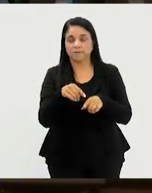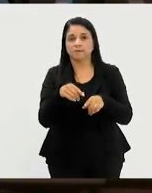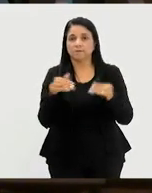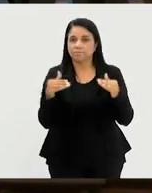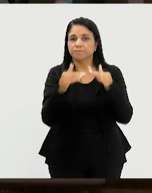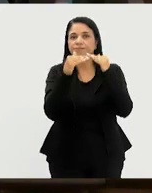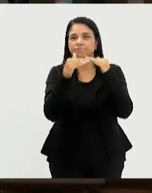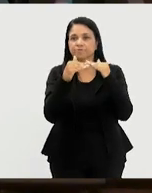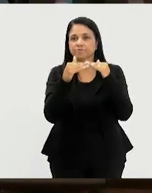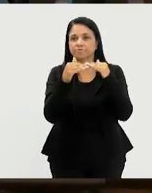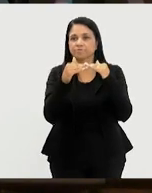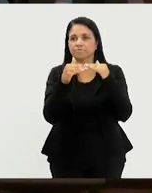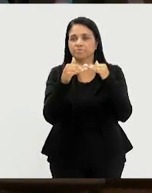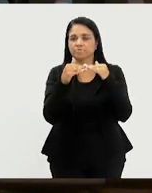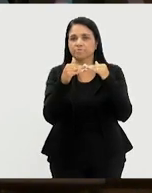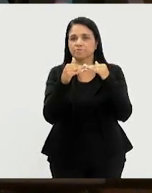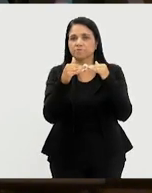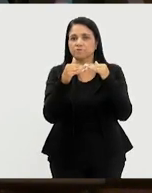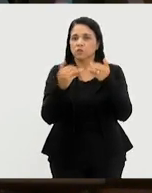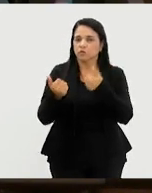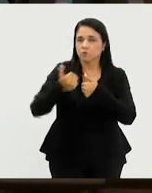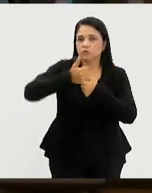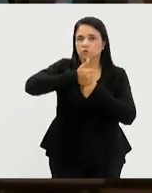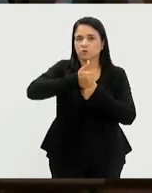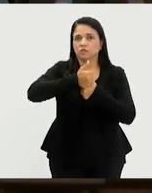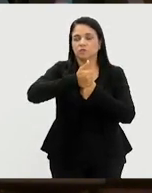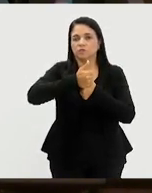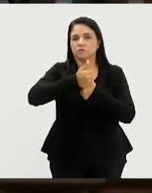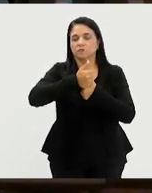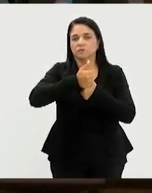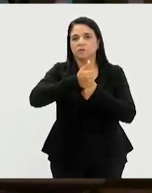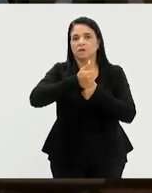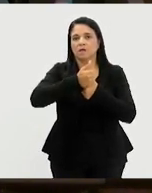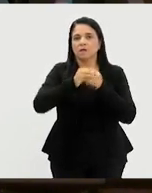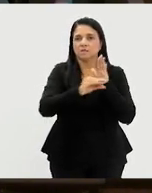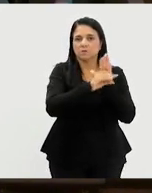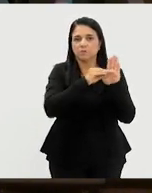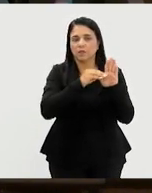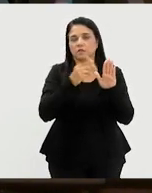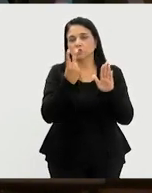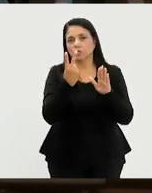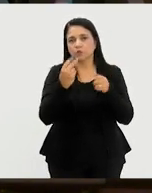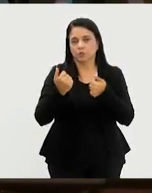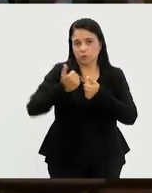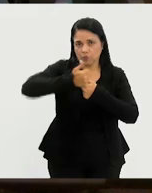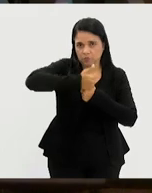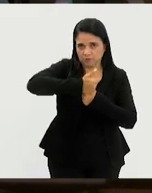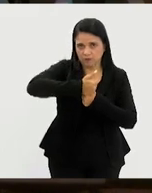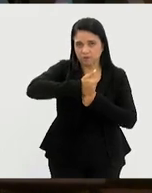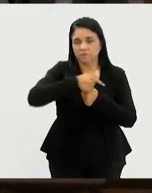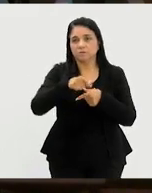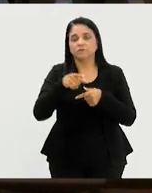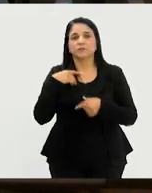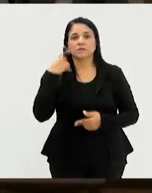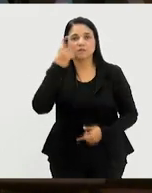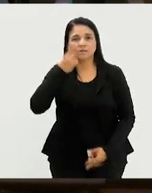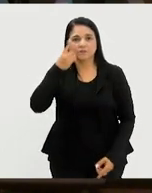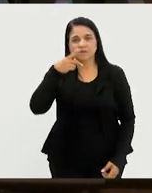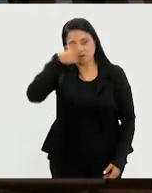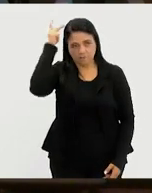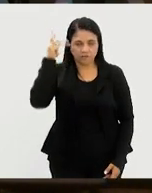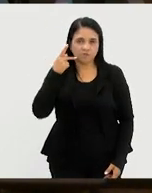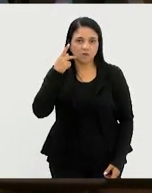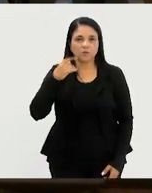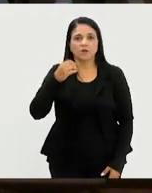justiça com substitutivo as emendas número dois relator Deputado luí Paulo Élica takimoto Renata